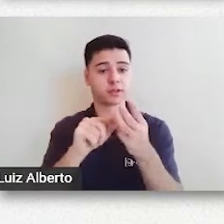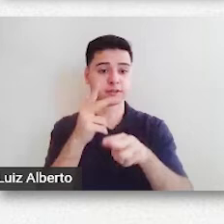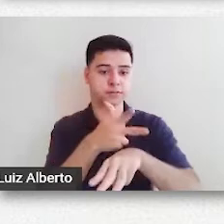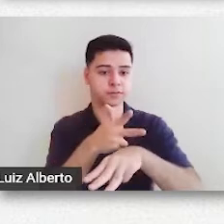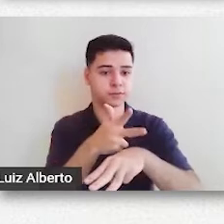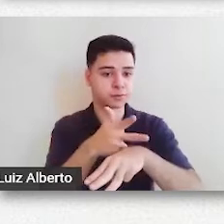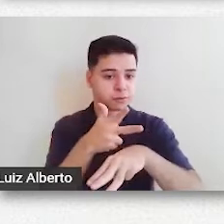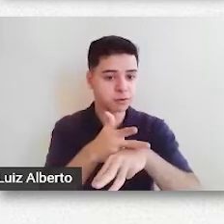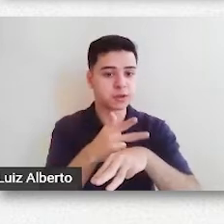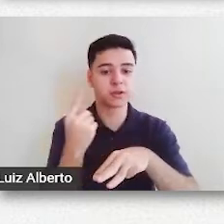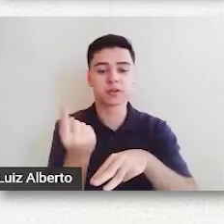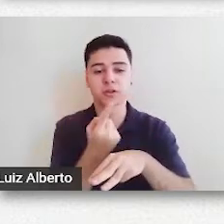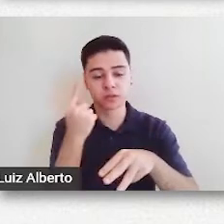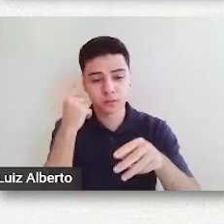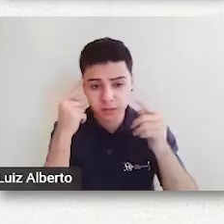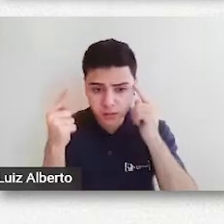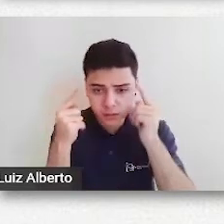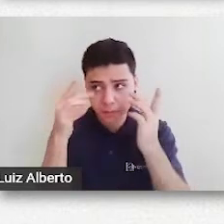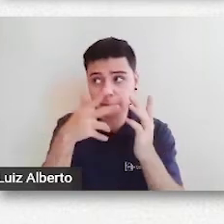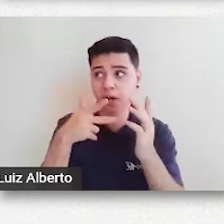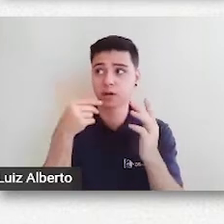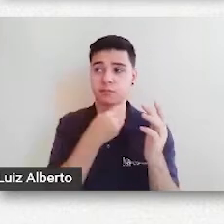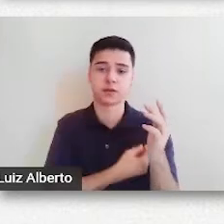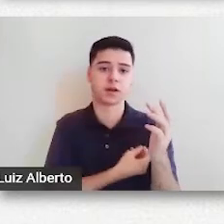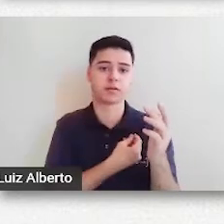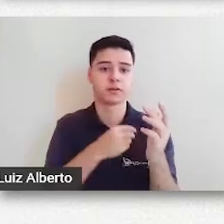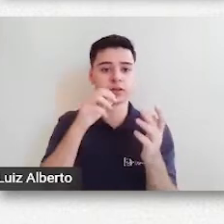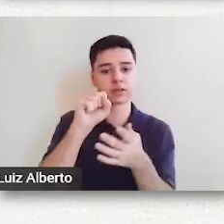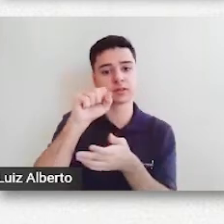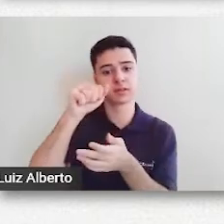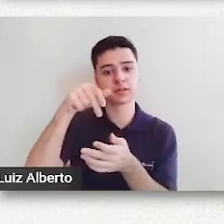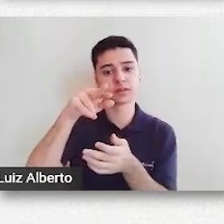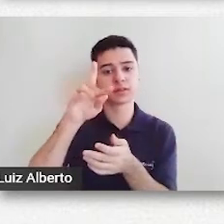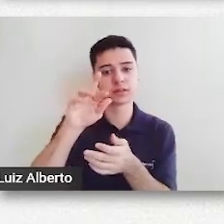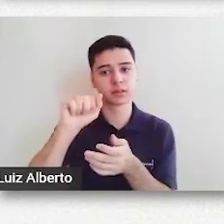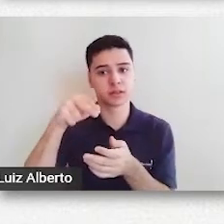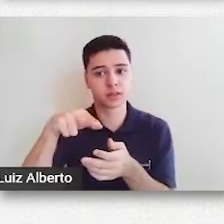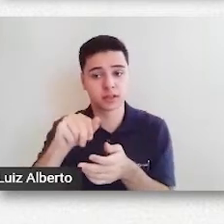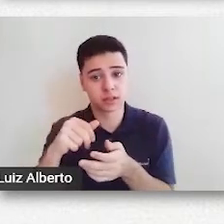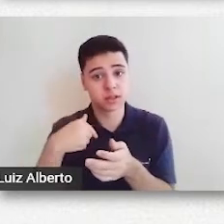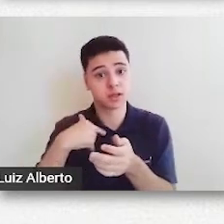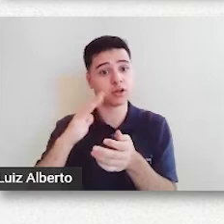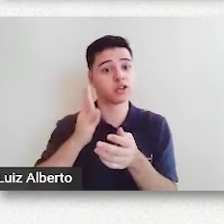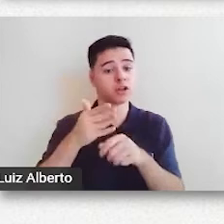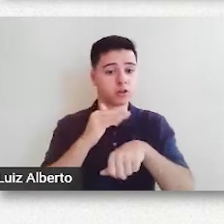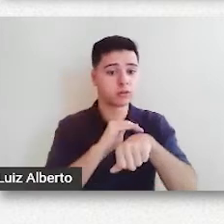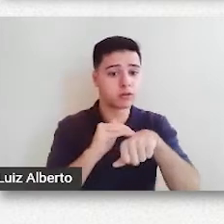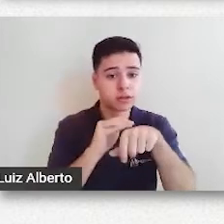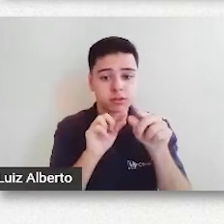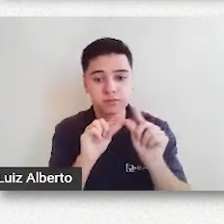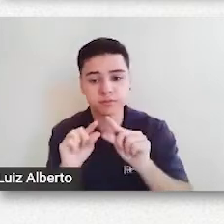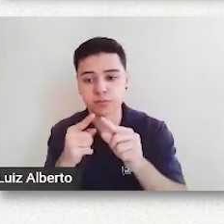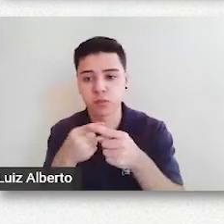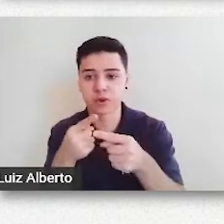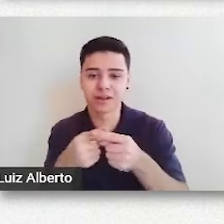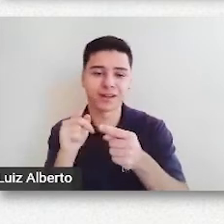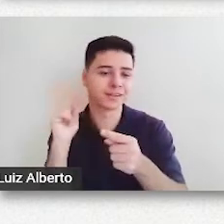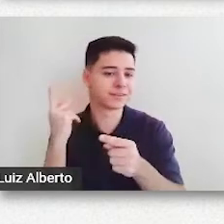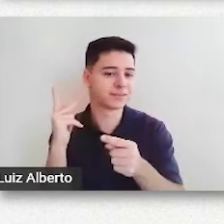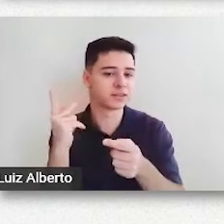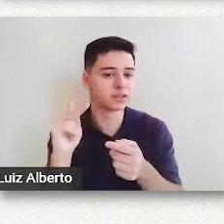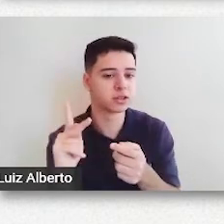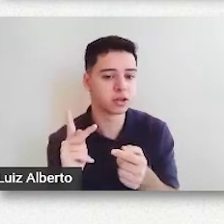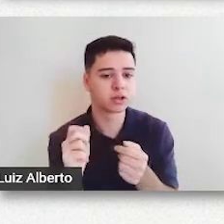for pensar um pouco mais sobre a vida de Santana, eu já falei né, nesse segundo, porque as histórias se cruzam, né,